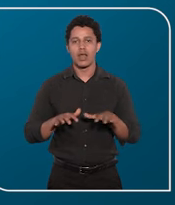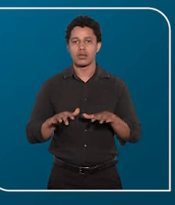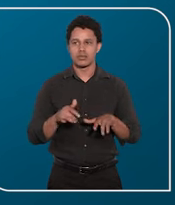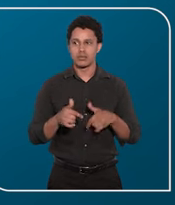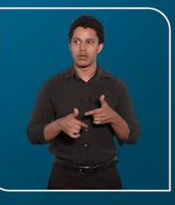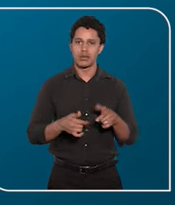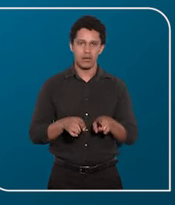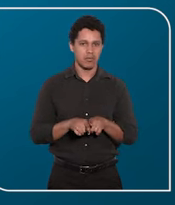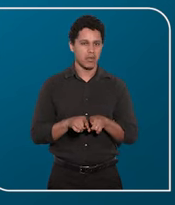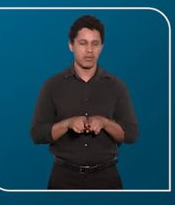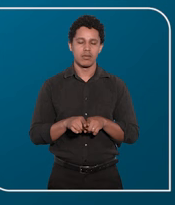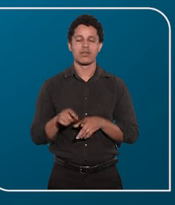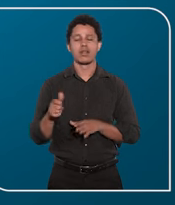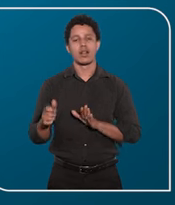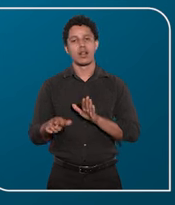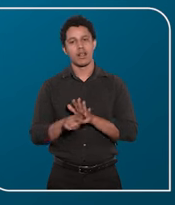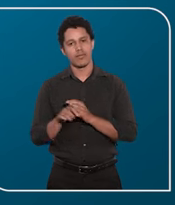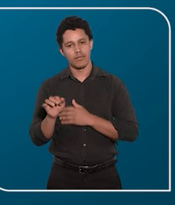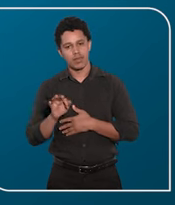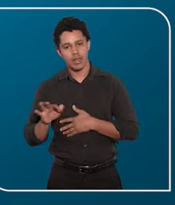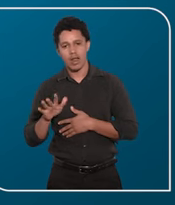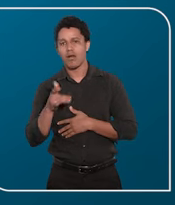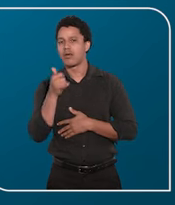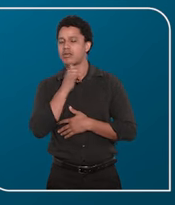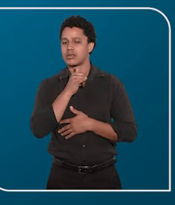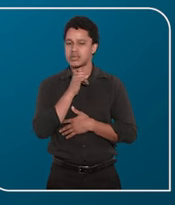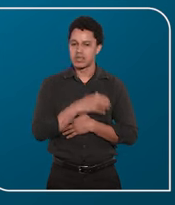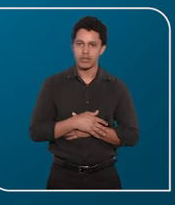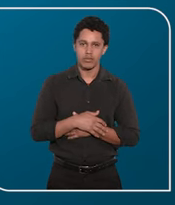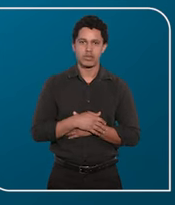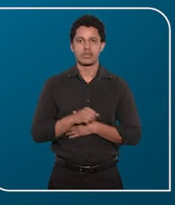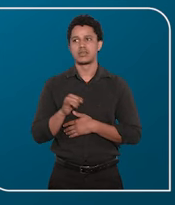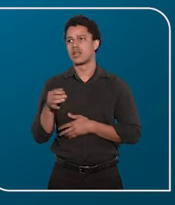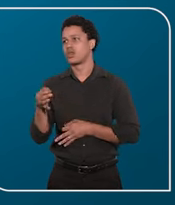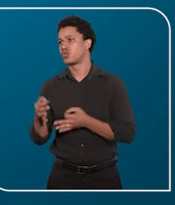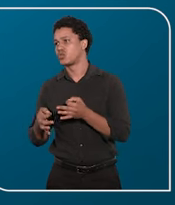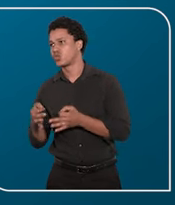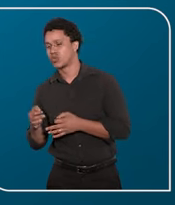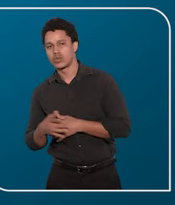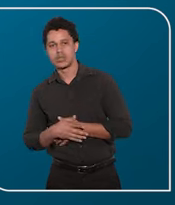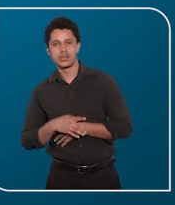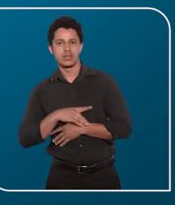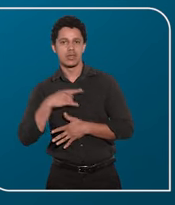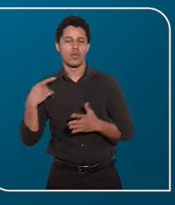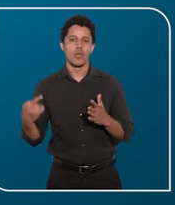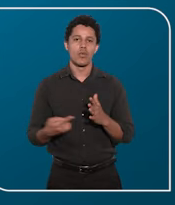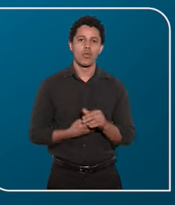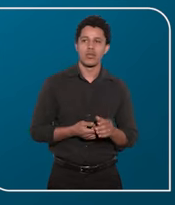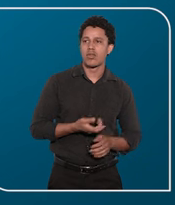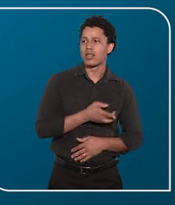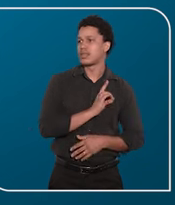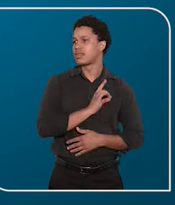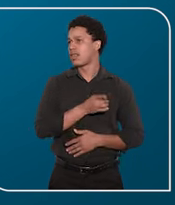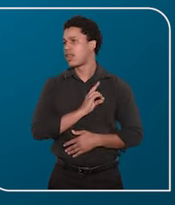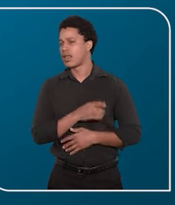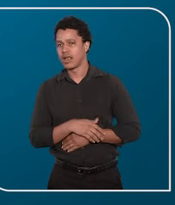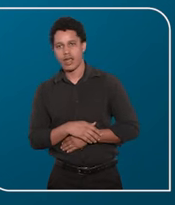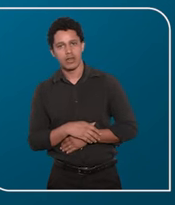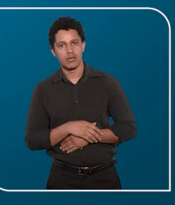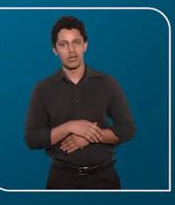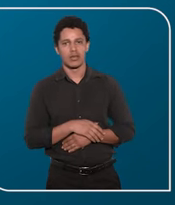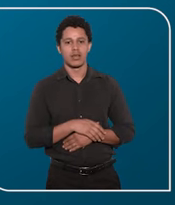lei federal, né? Como, por exemplo, ser juiz, ser promotor, ser delegado, atividades relacionadas ao Poder